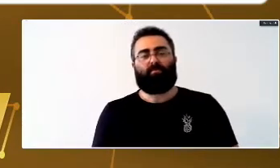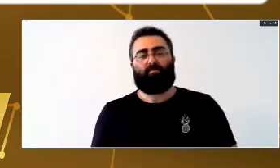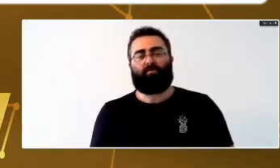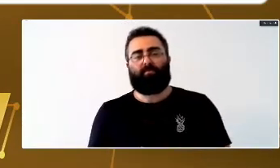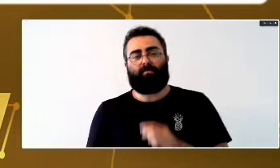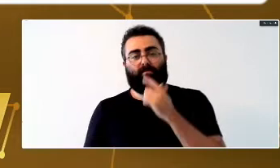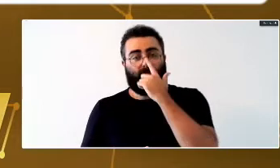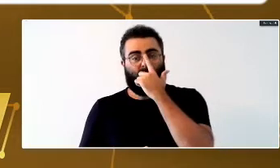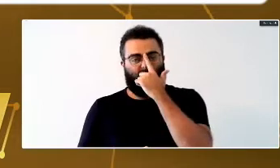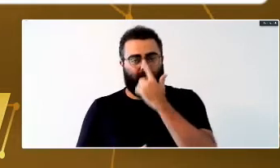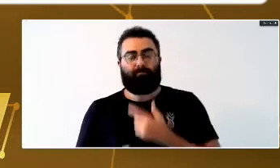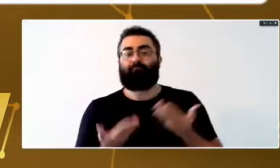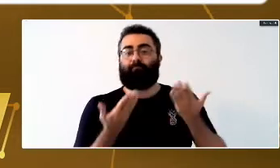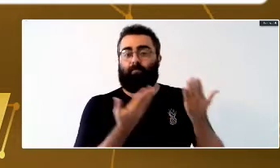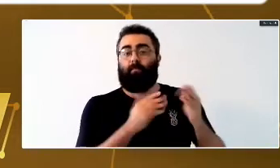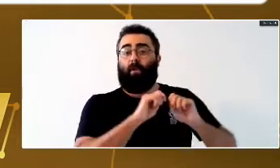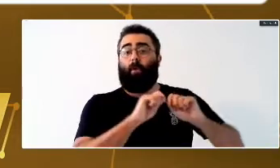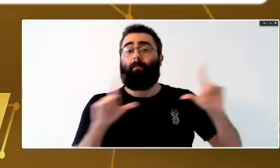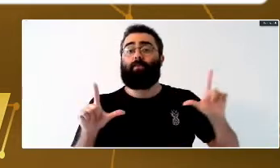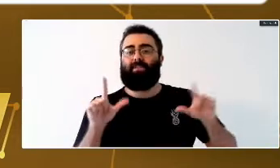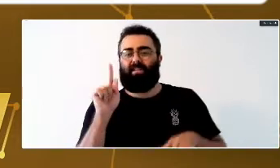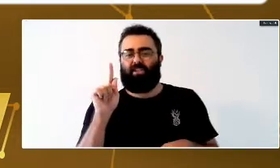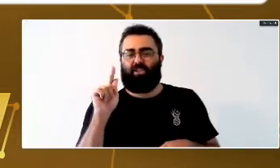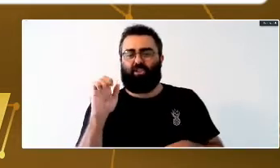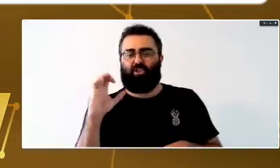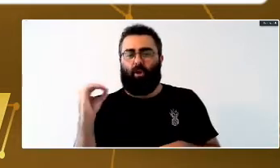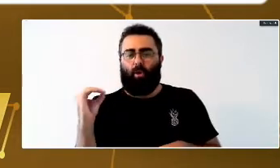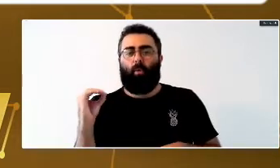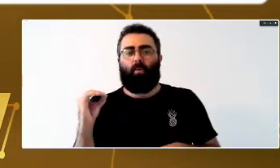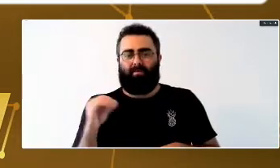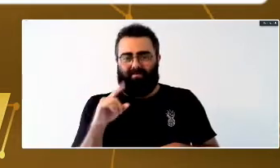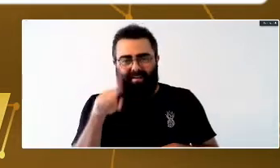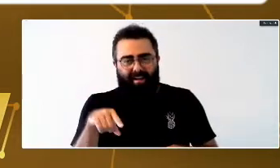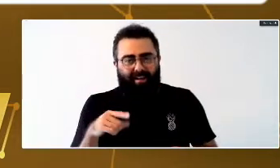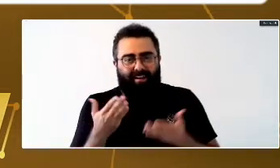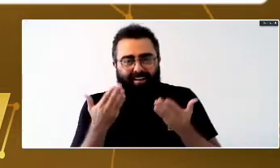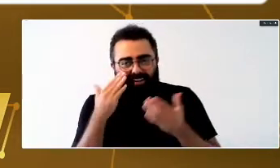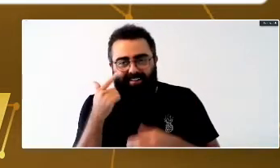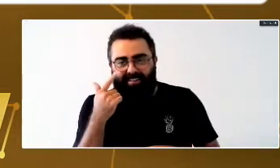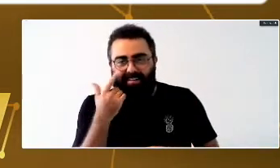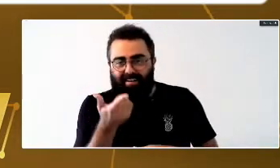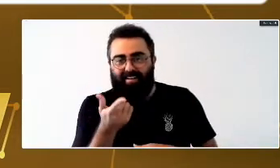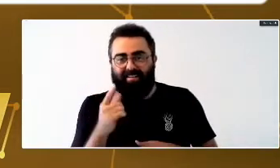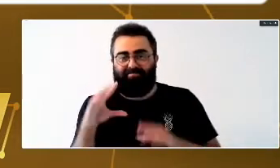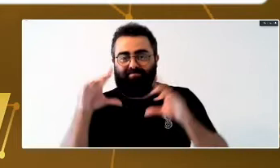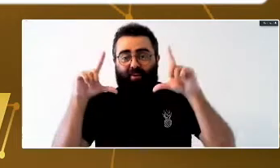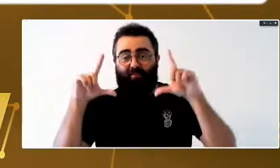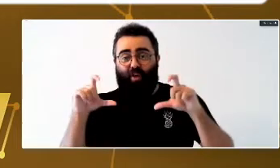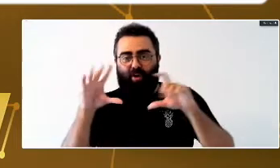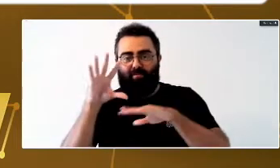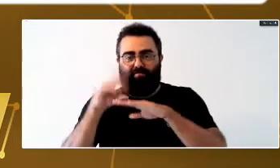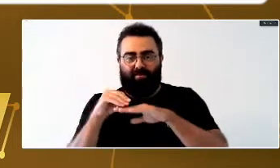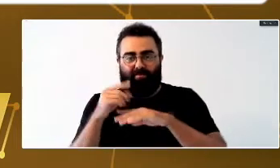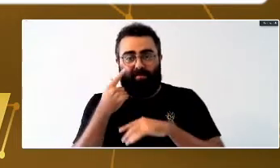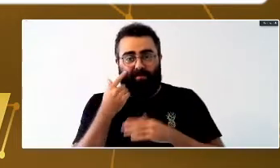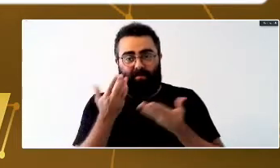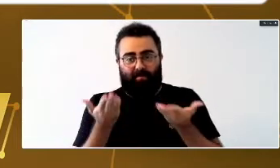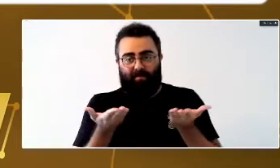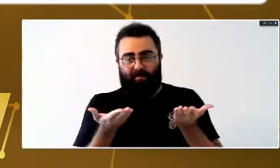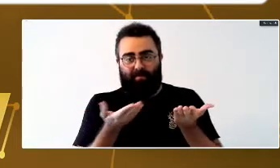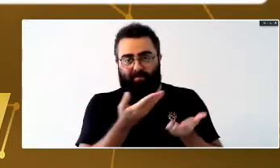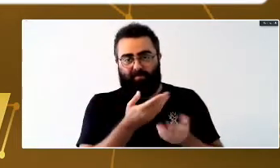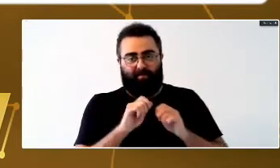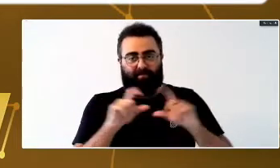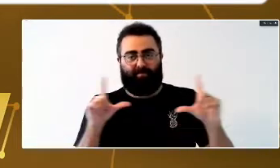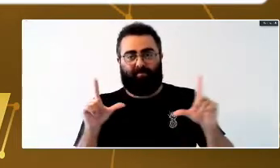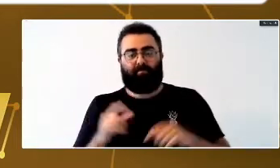Nosso portal GEO, ele é um portal, aqui é a carinha de entrada do portal, que eu também vou mostrar a vocês aqui ao vivo. Ele tem